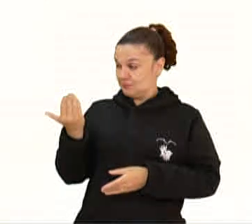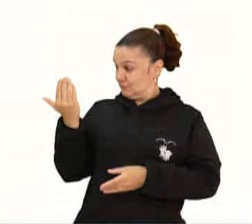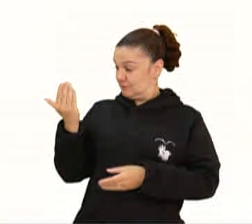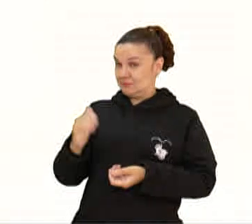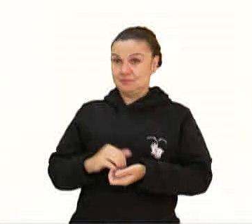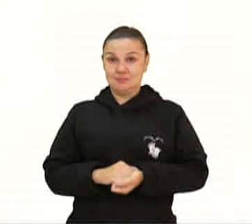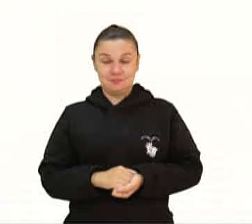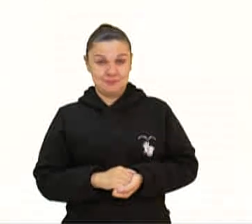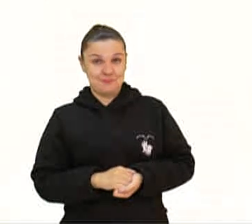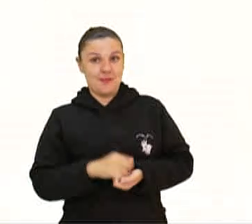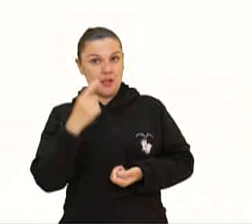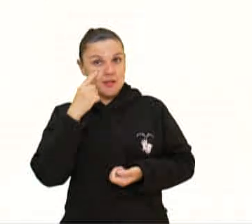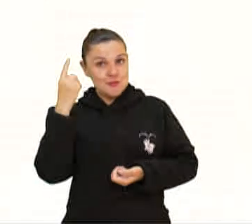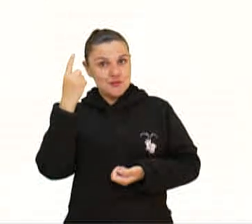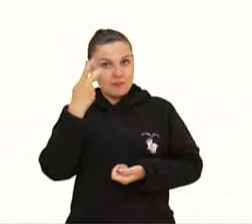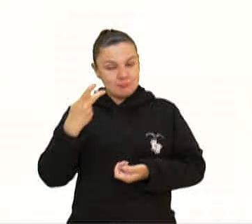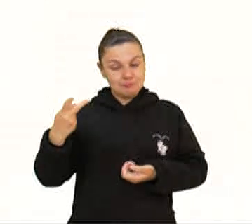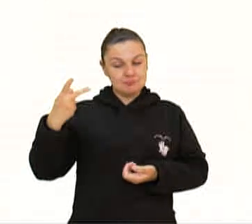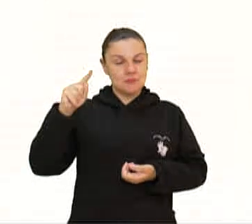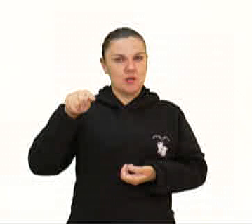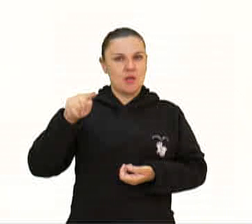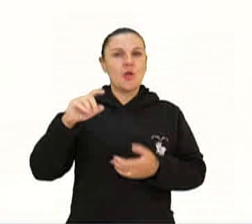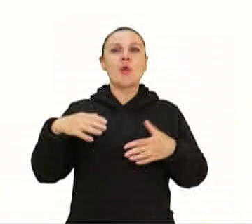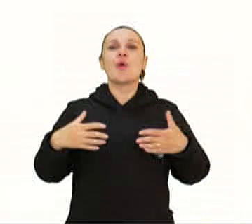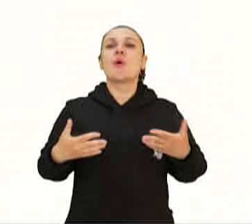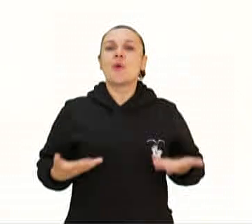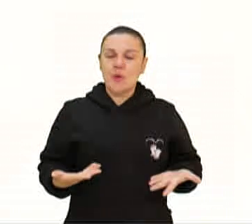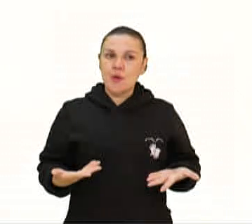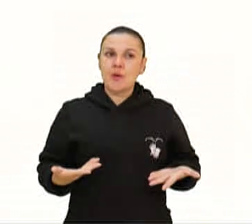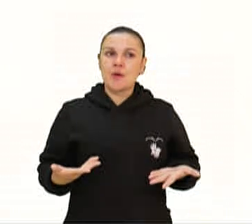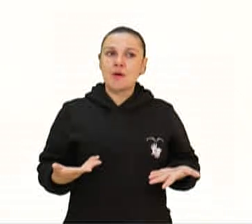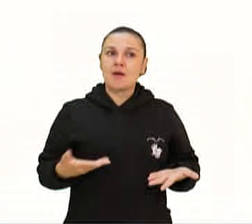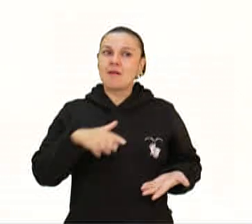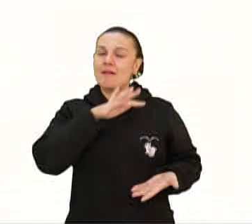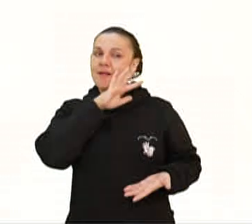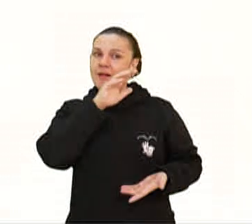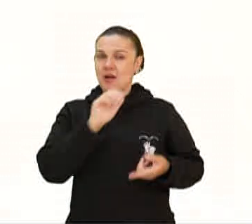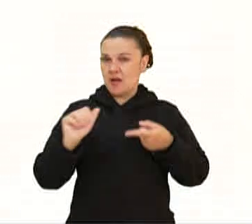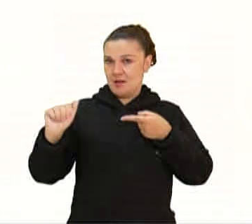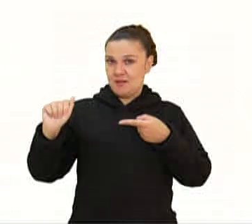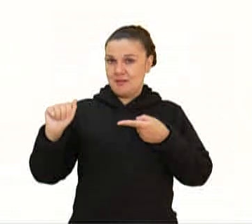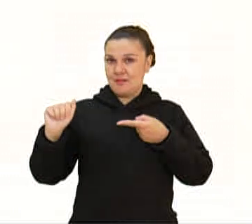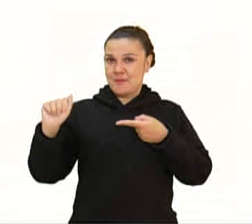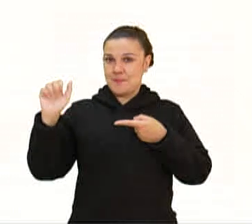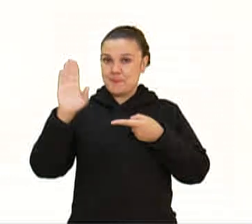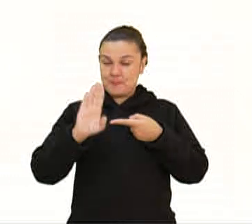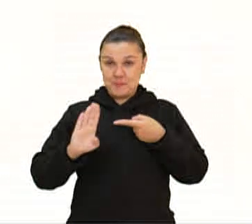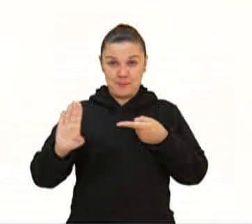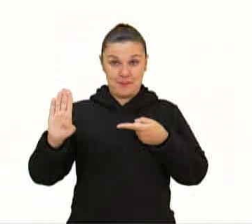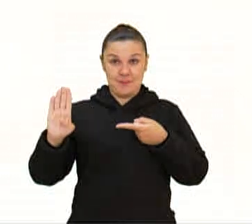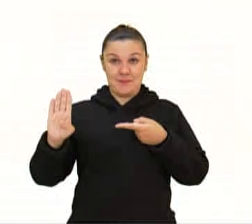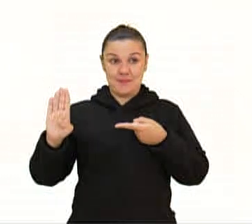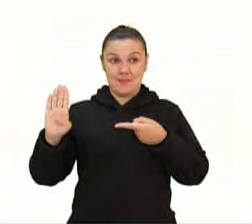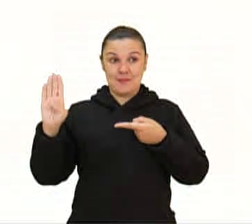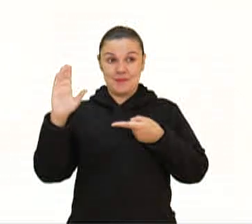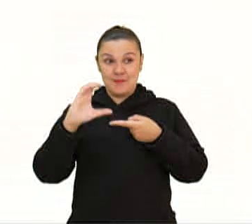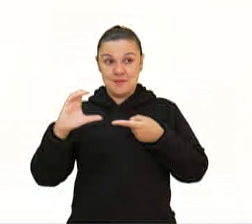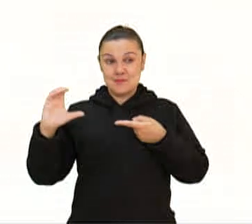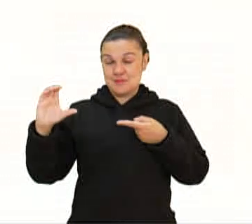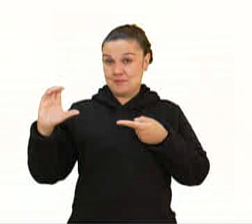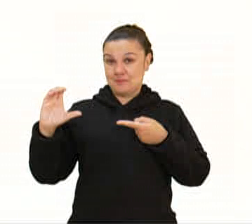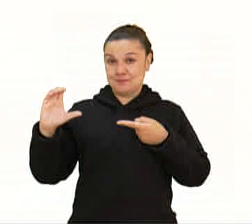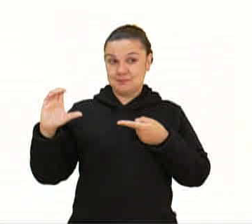lado. Então, ali nós temos uma pegada e ele pergunta: esta pegada é de um animal A, tardígrado, B,